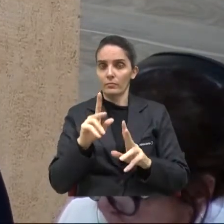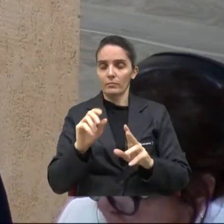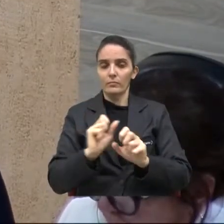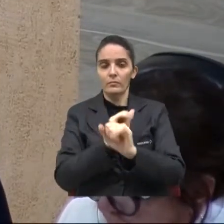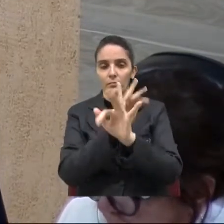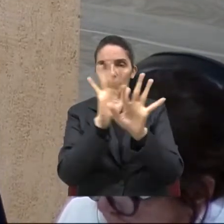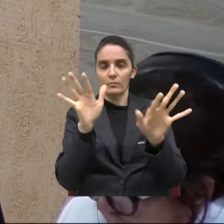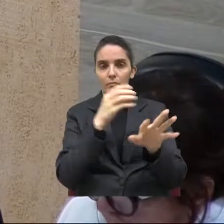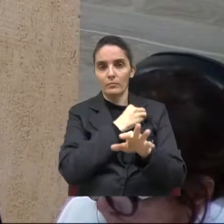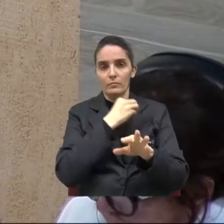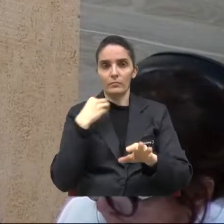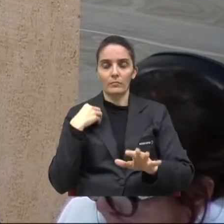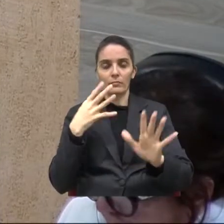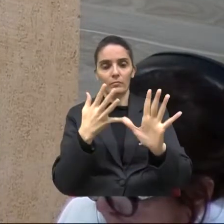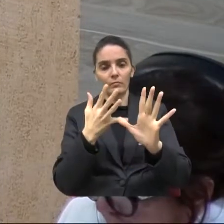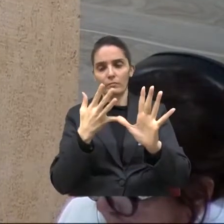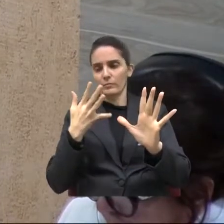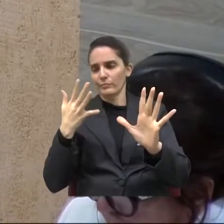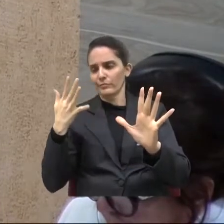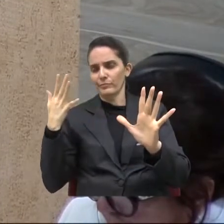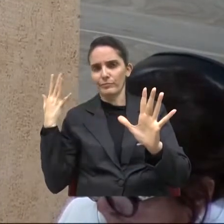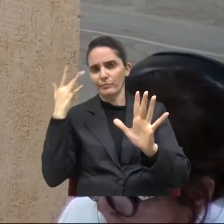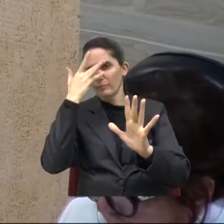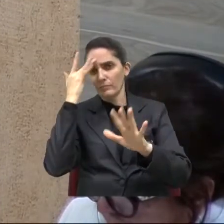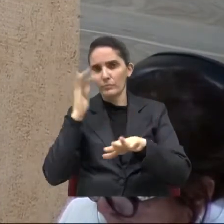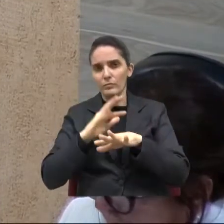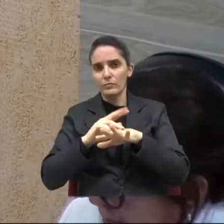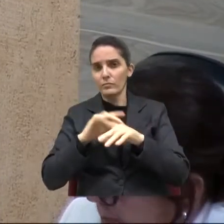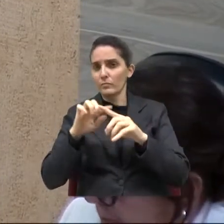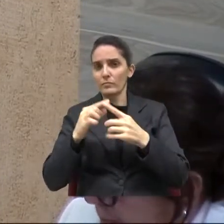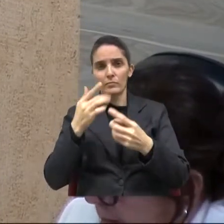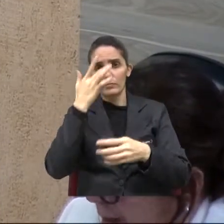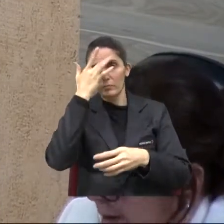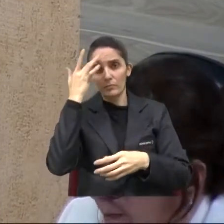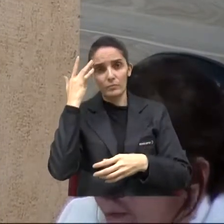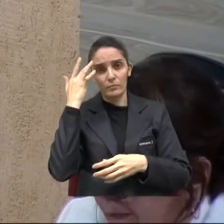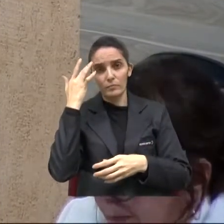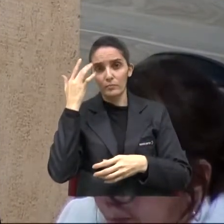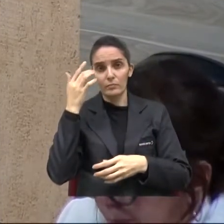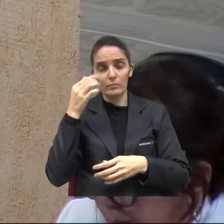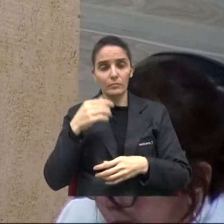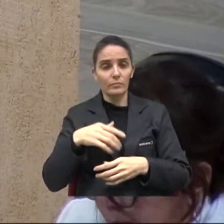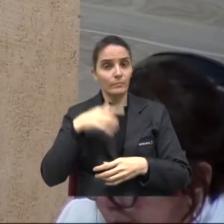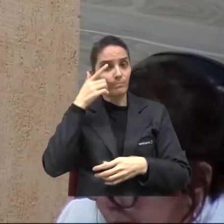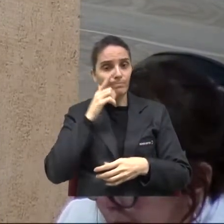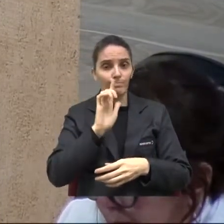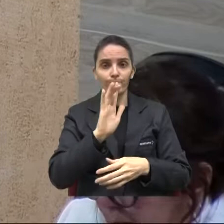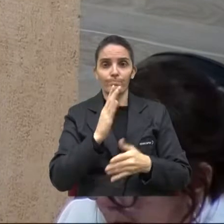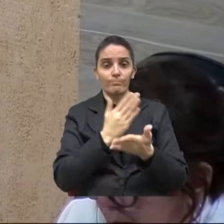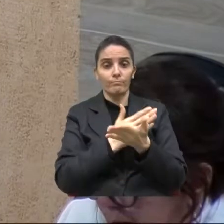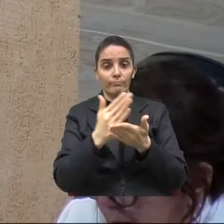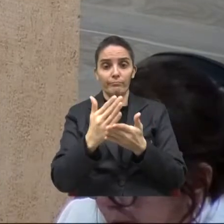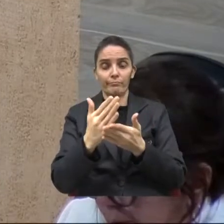existiu uma fila e o cidadão hoje não consegue nem entrar na fila. Então, espero que o